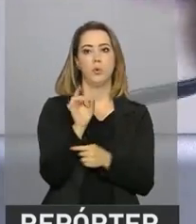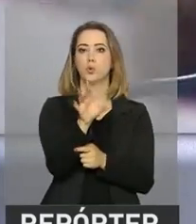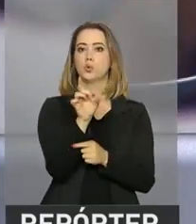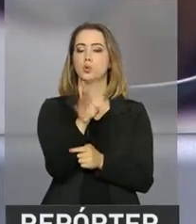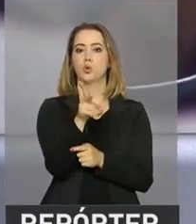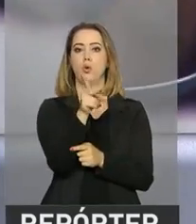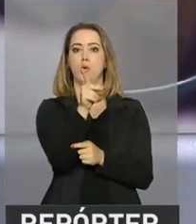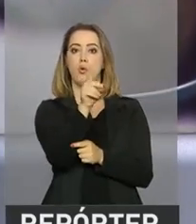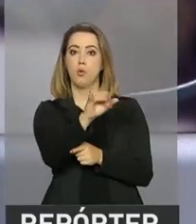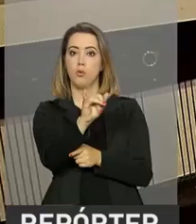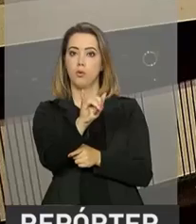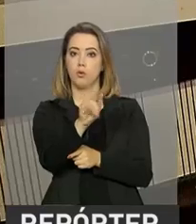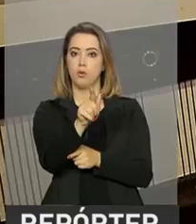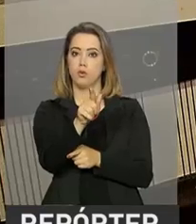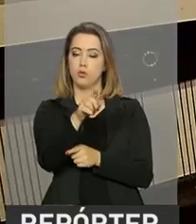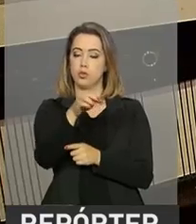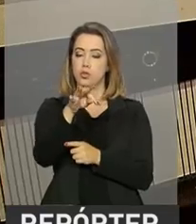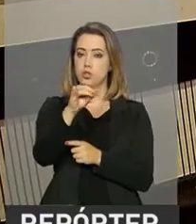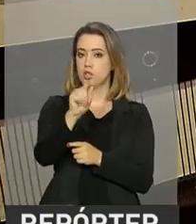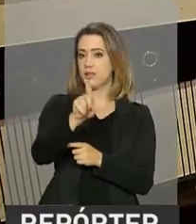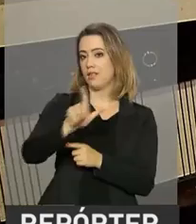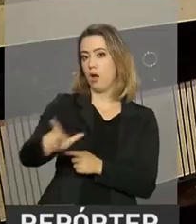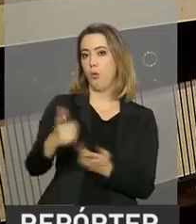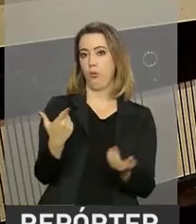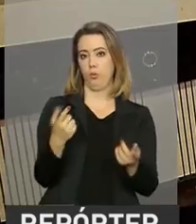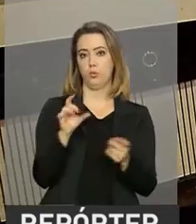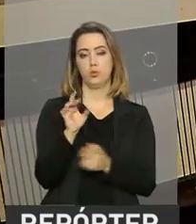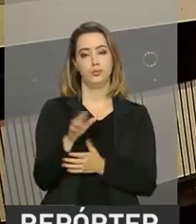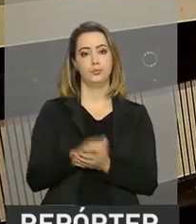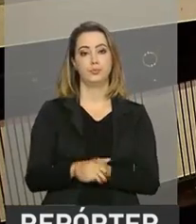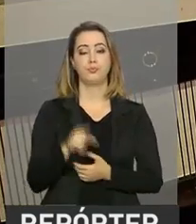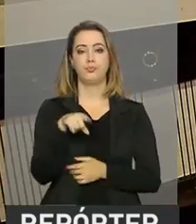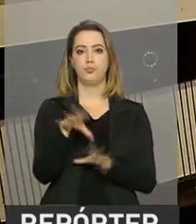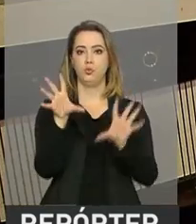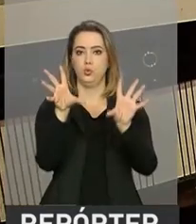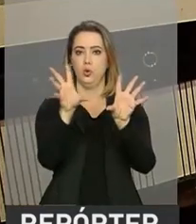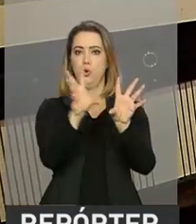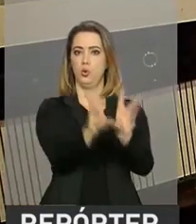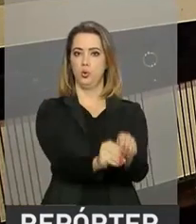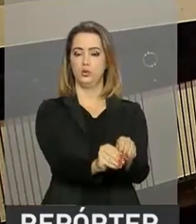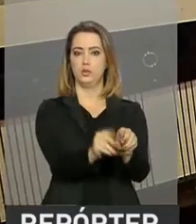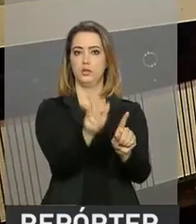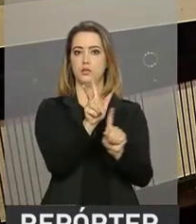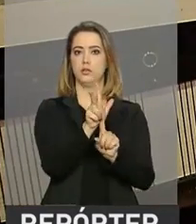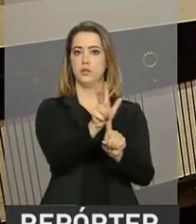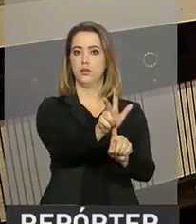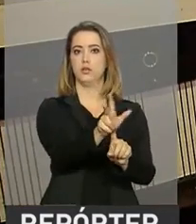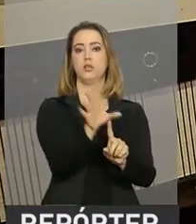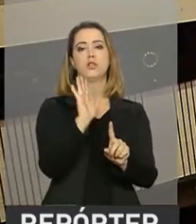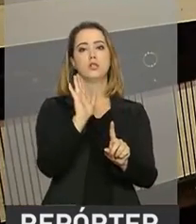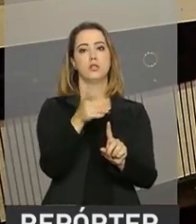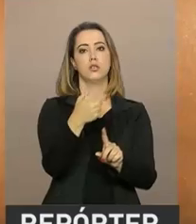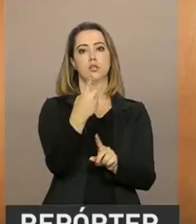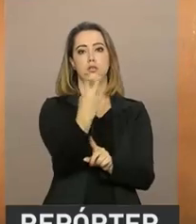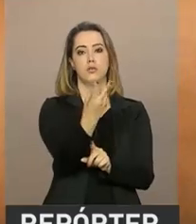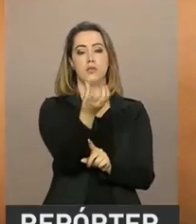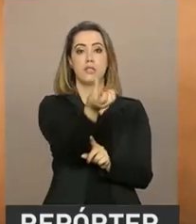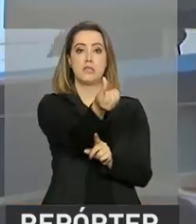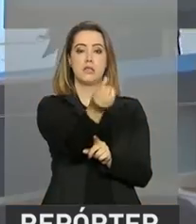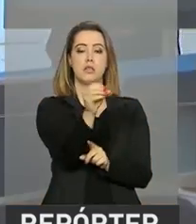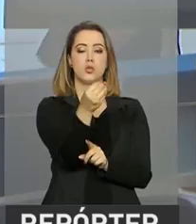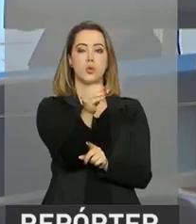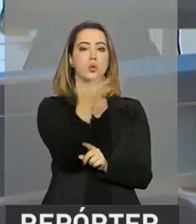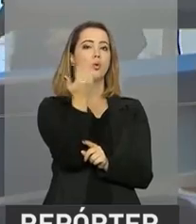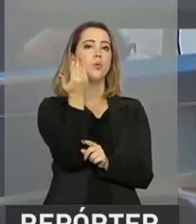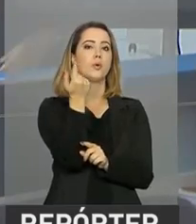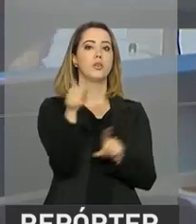formato digital, que possui mais qualidade de som e imagem. O desligamento do sinal analógico iria ocorrer no dia 26 de outubro,